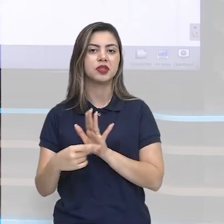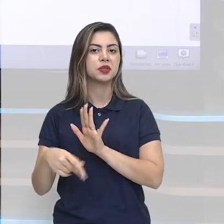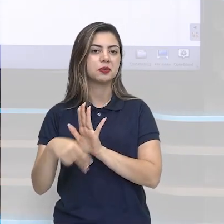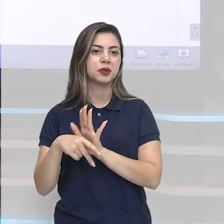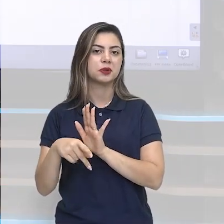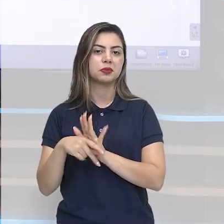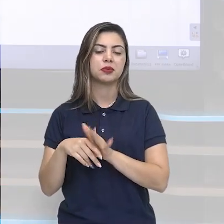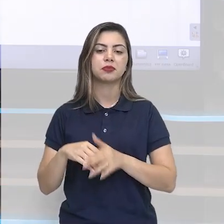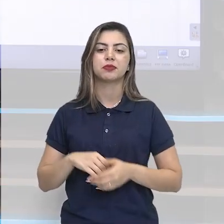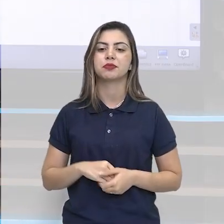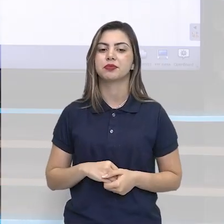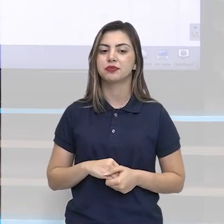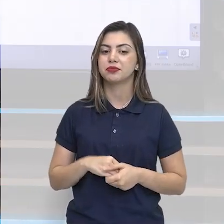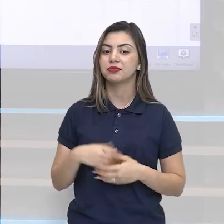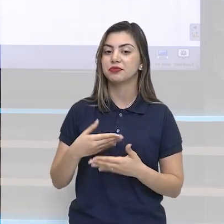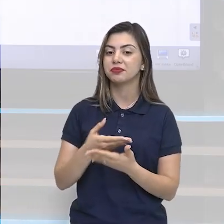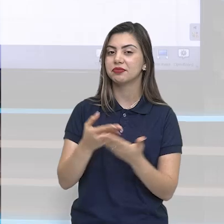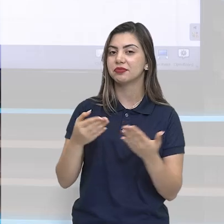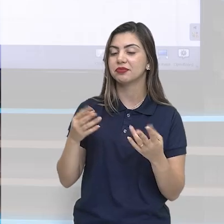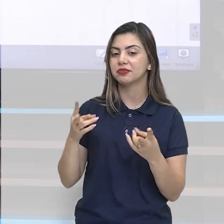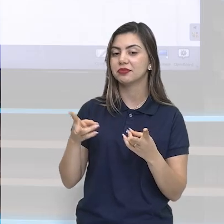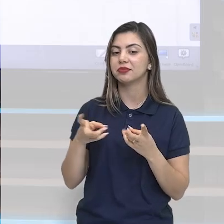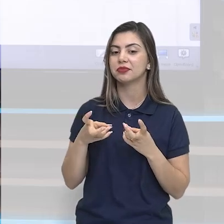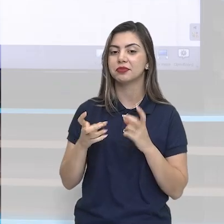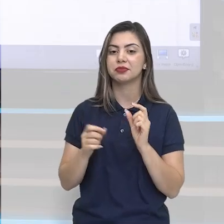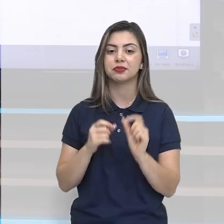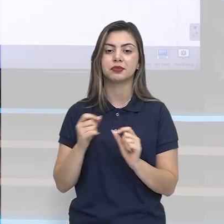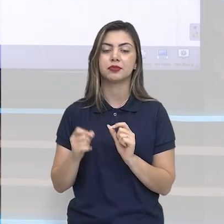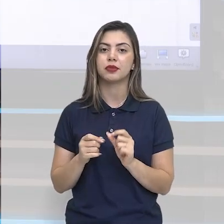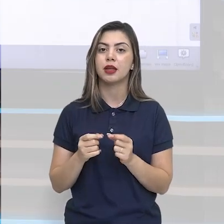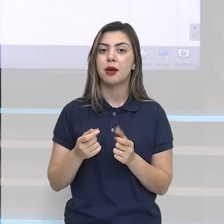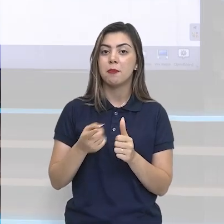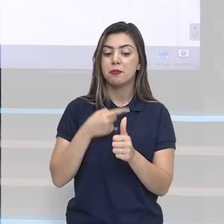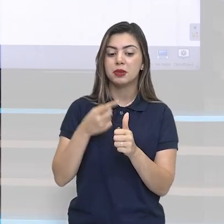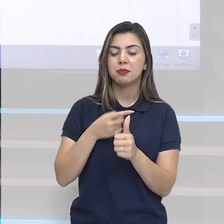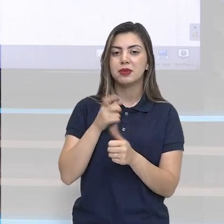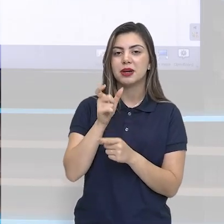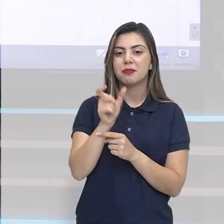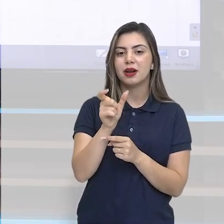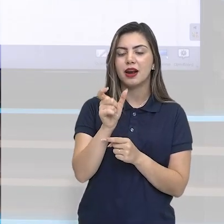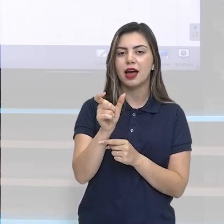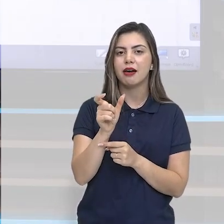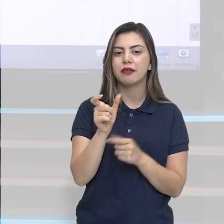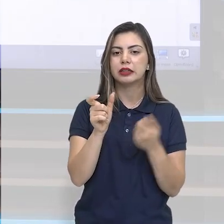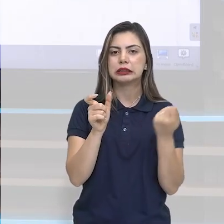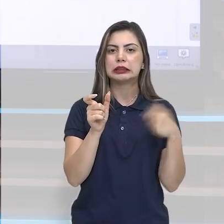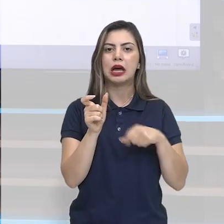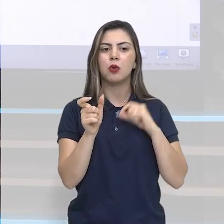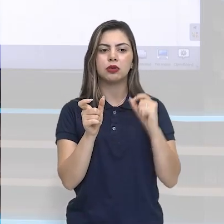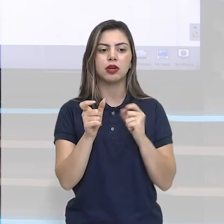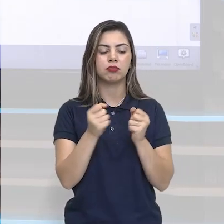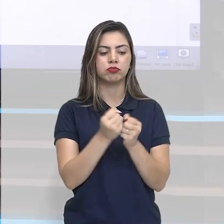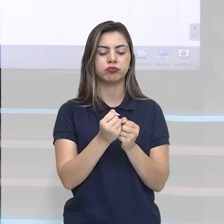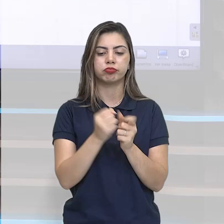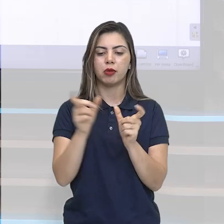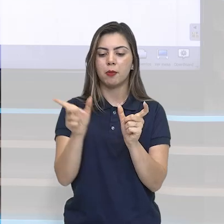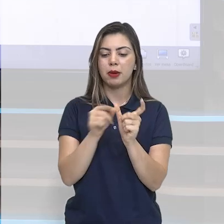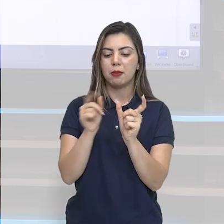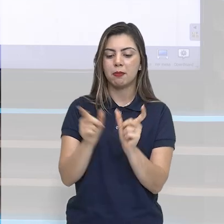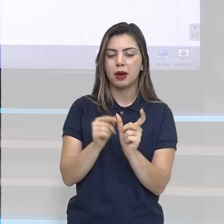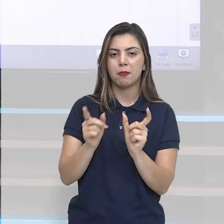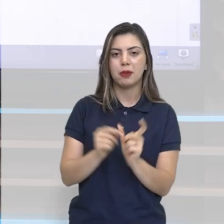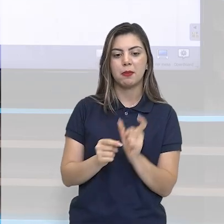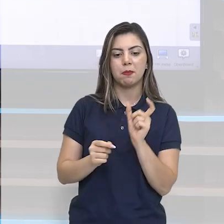forma. E você está observando que a partir de uma palavra primitiva, eu constituí, eu formei várias